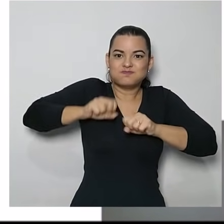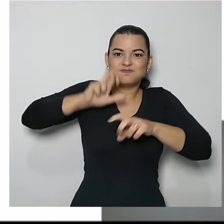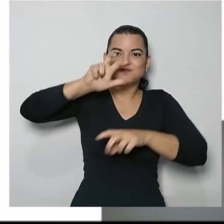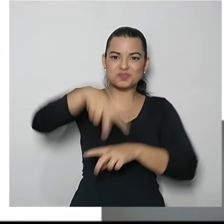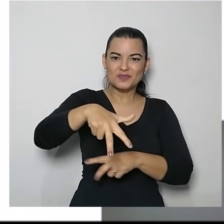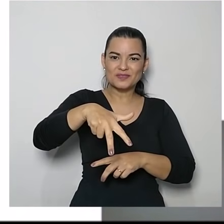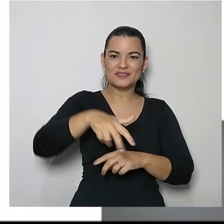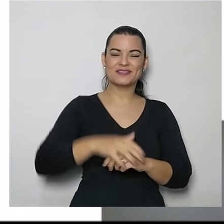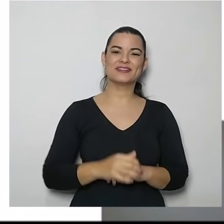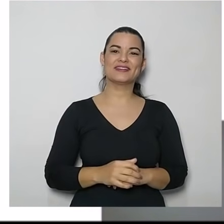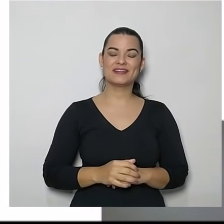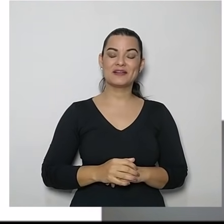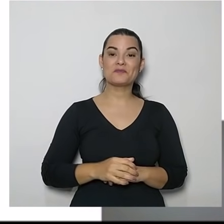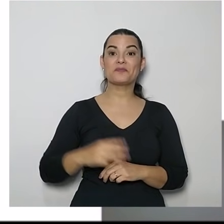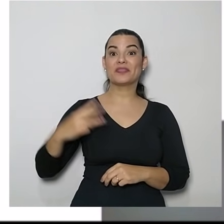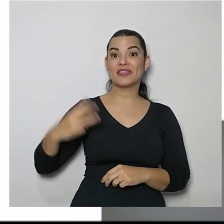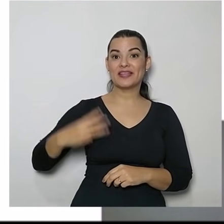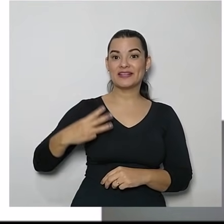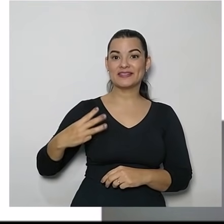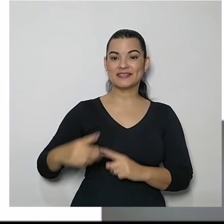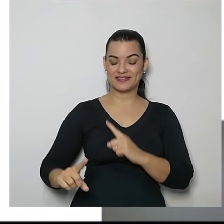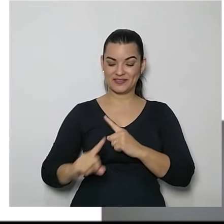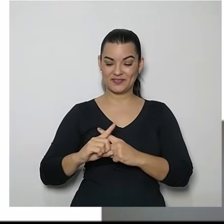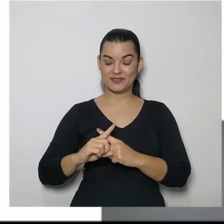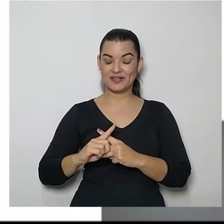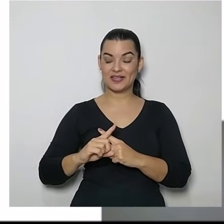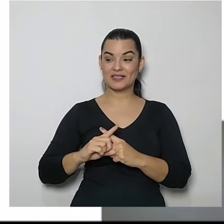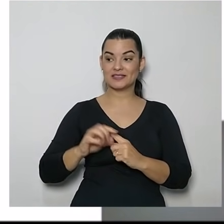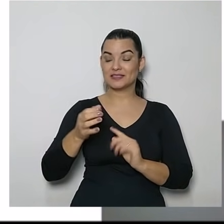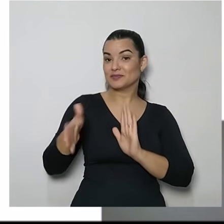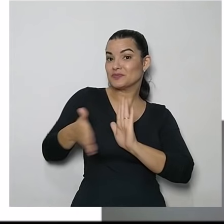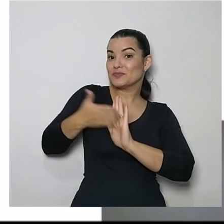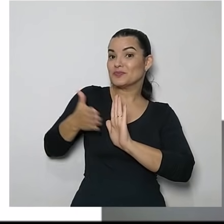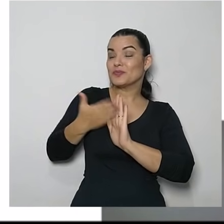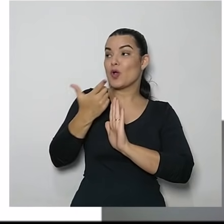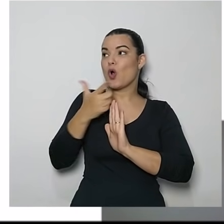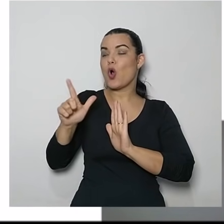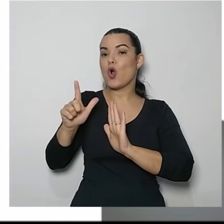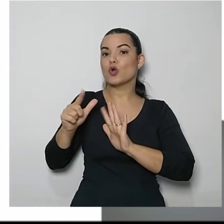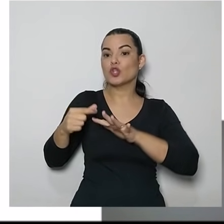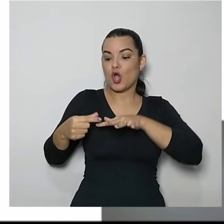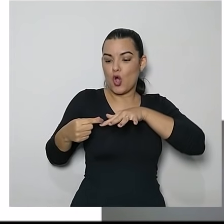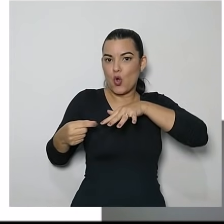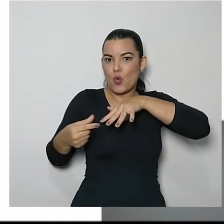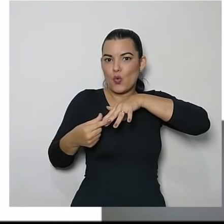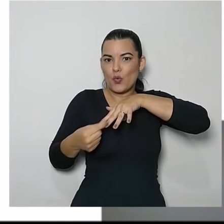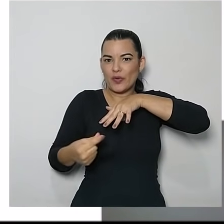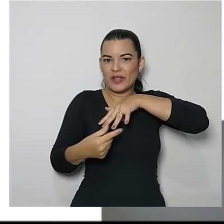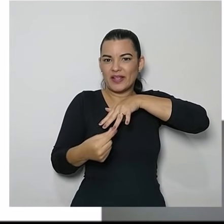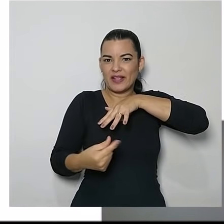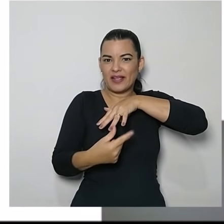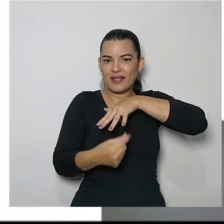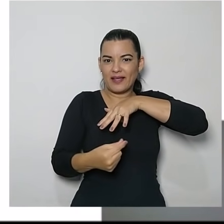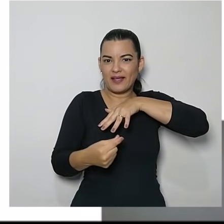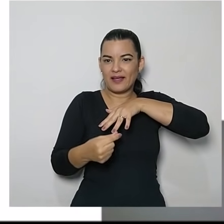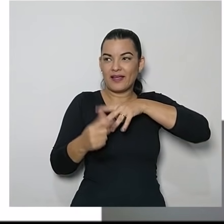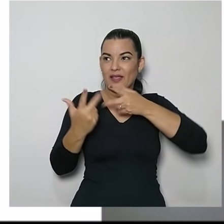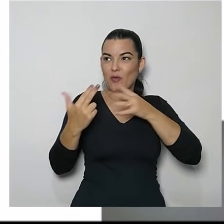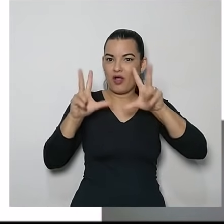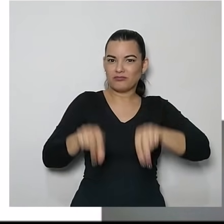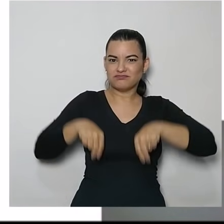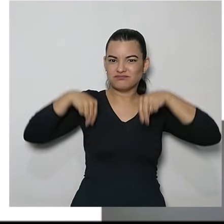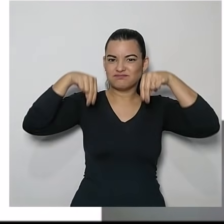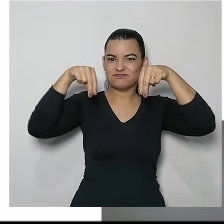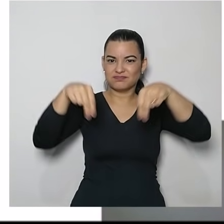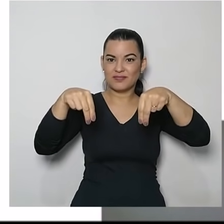saltam. Na terceira vez, ele irá propor unhas de gavião. Cada participante